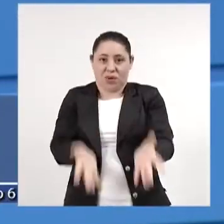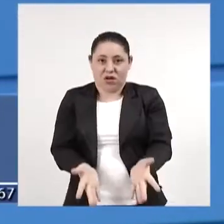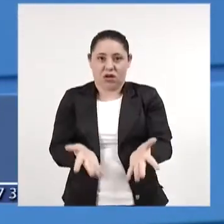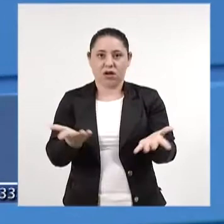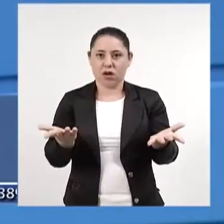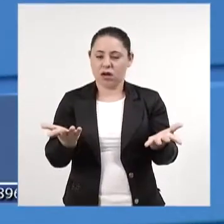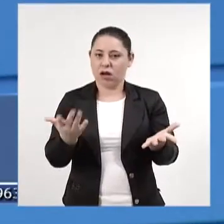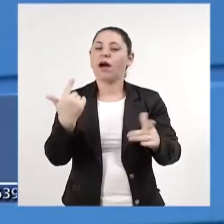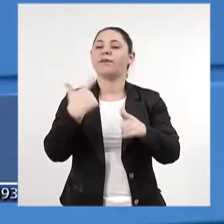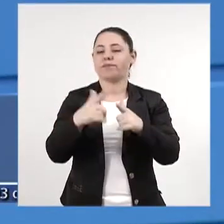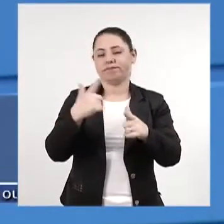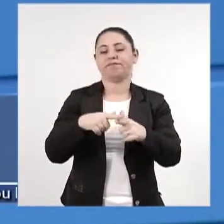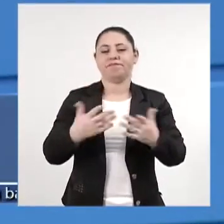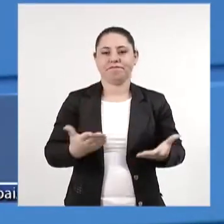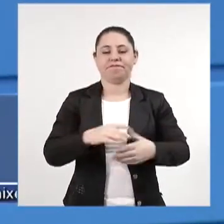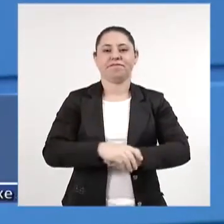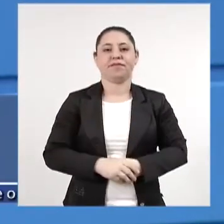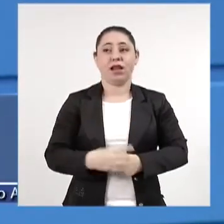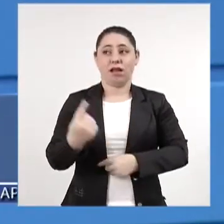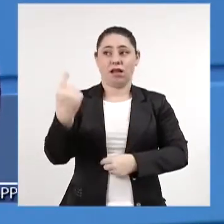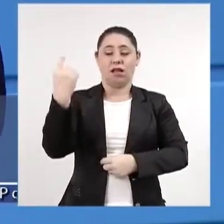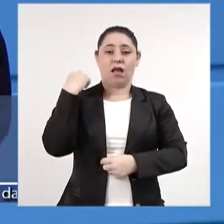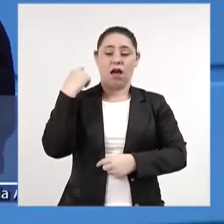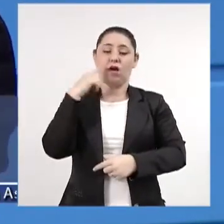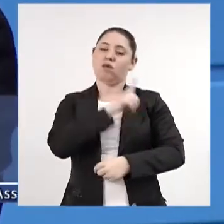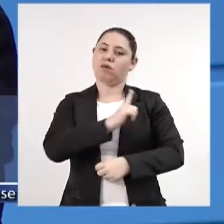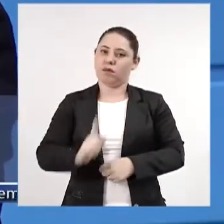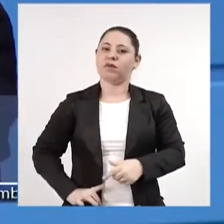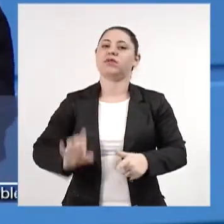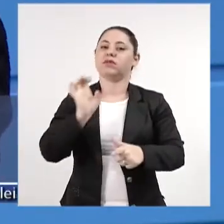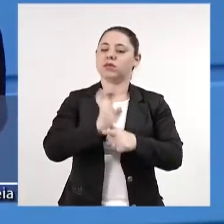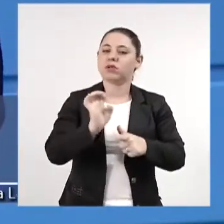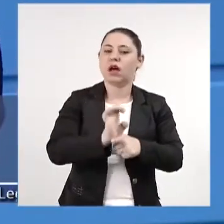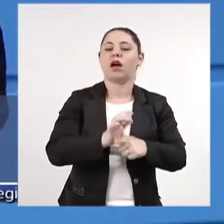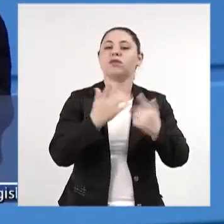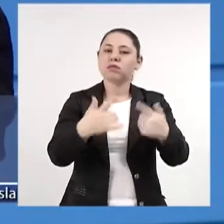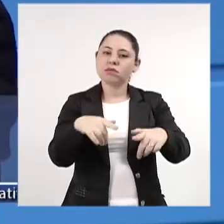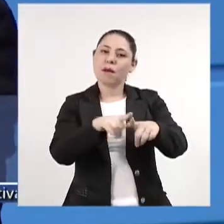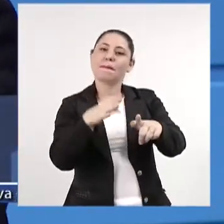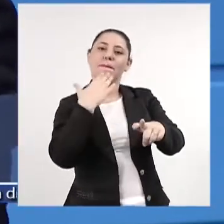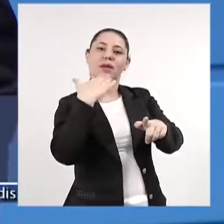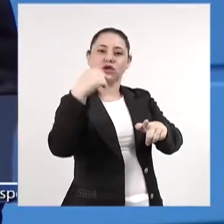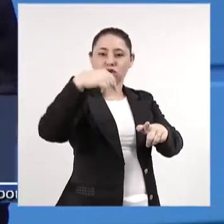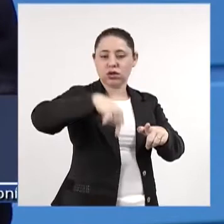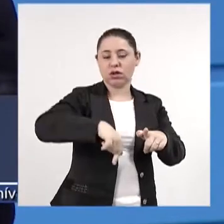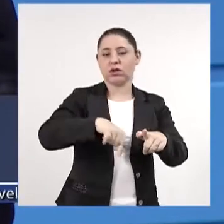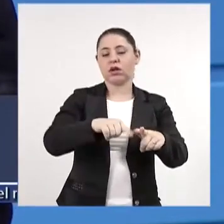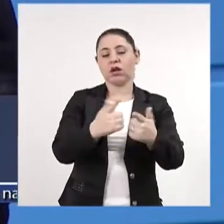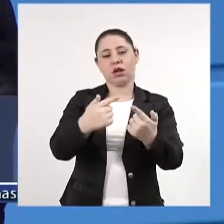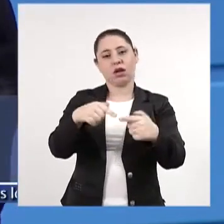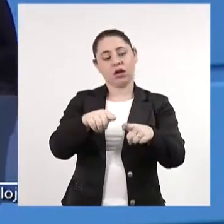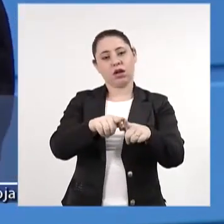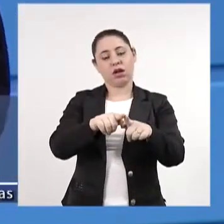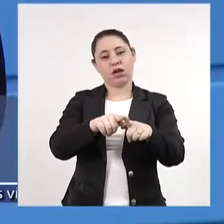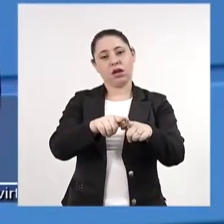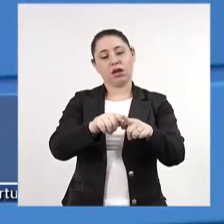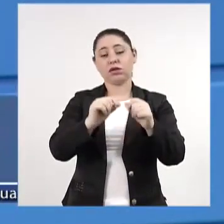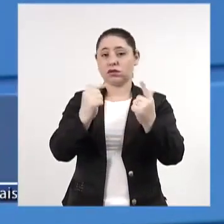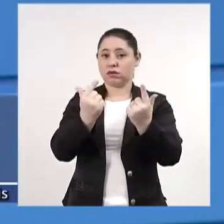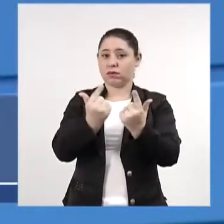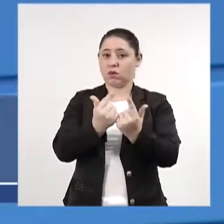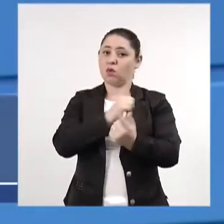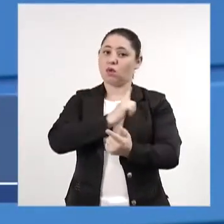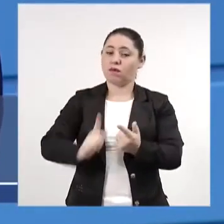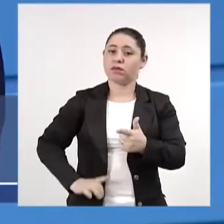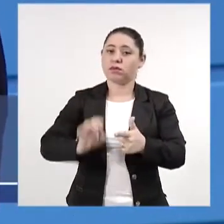esse é o grande problema. Lá atrás, o governo do Estado, com parceria, com uma reivindicação desta casa, desses deputados, o governo do